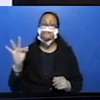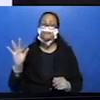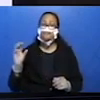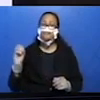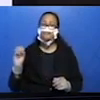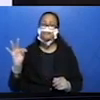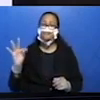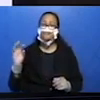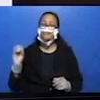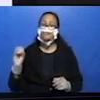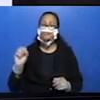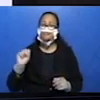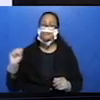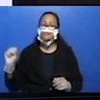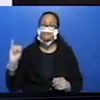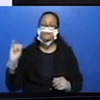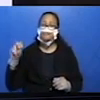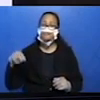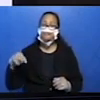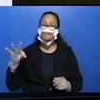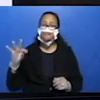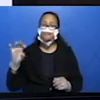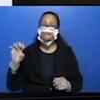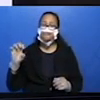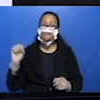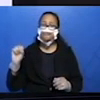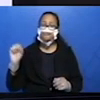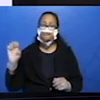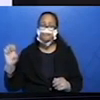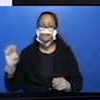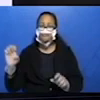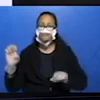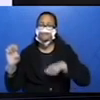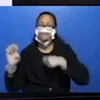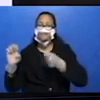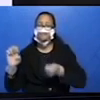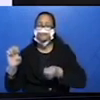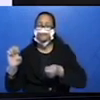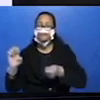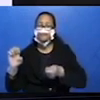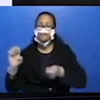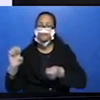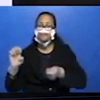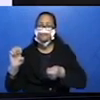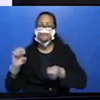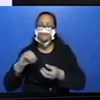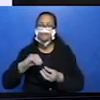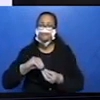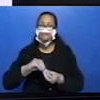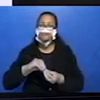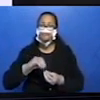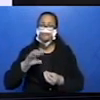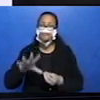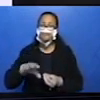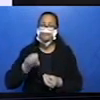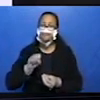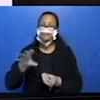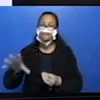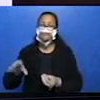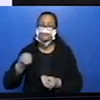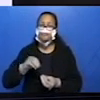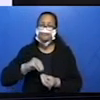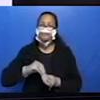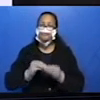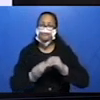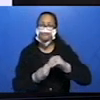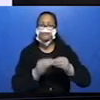fotossíntese. Gravem esse nome. Nesse processo, ela transforma 2 substâncias